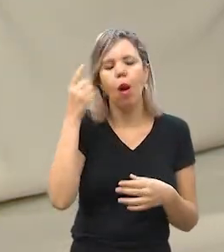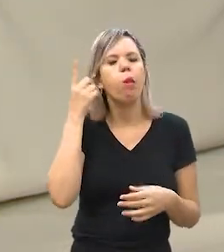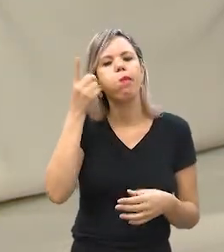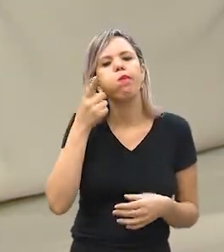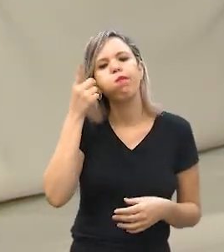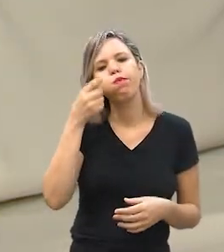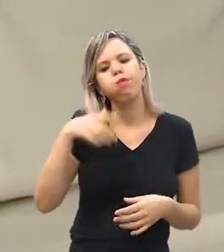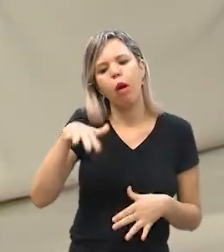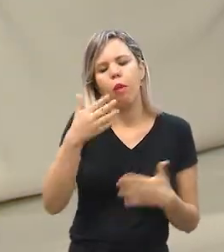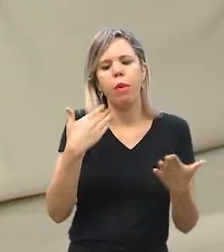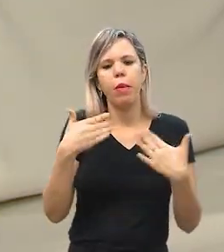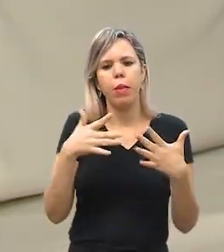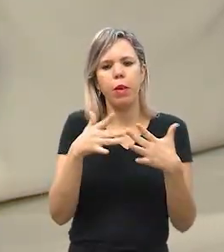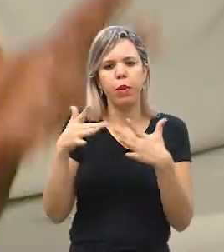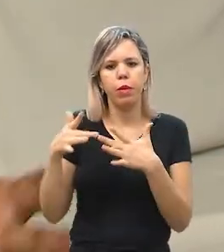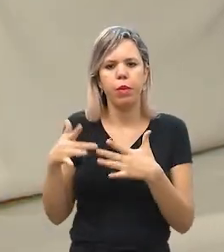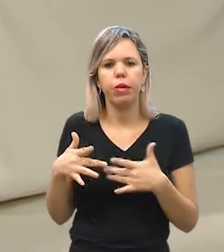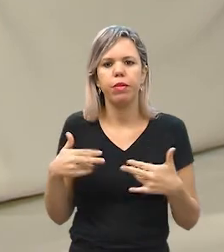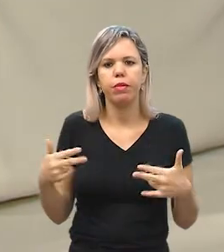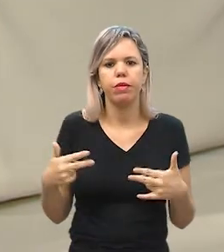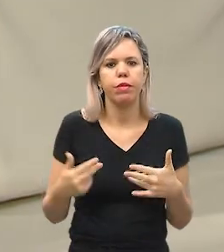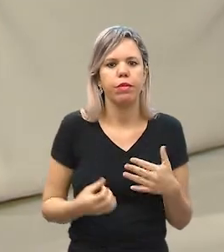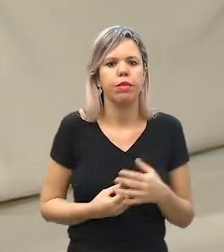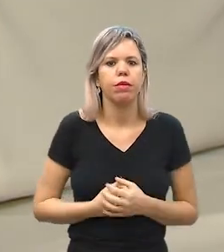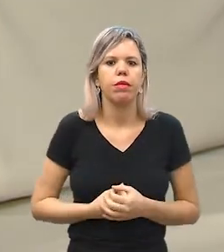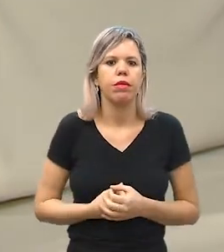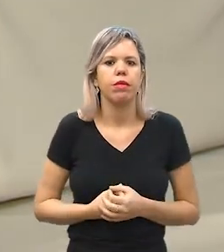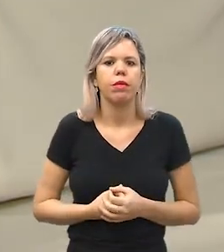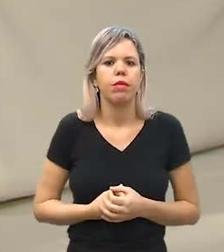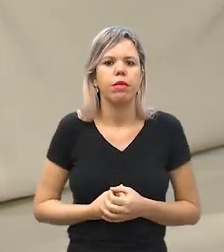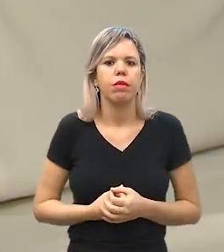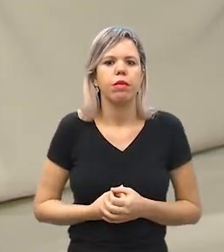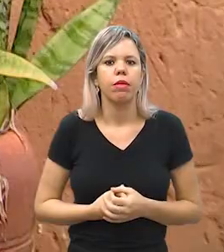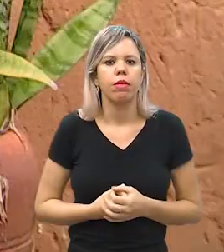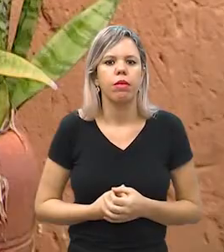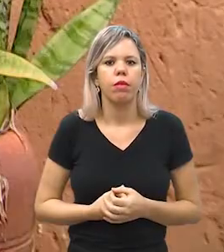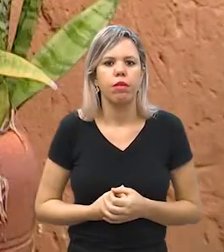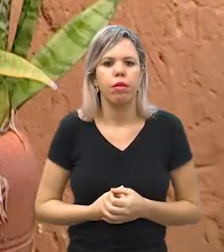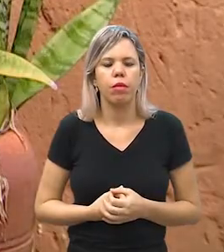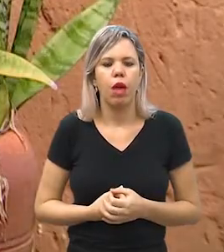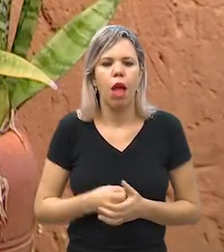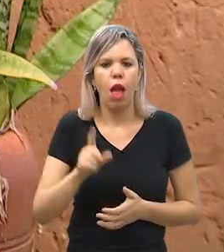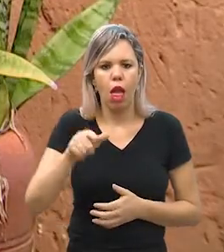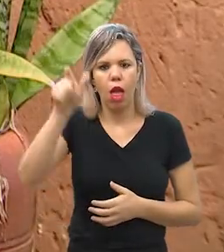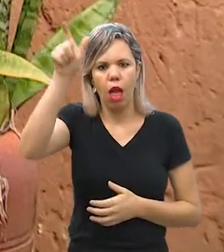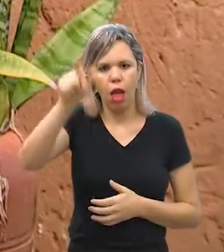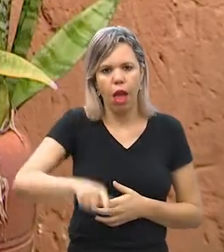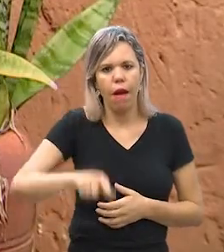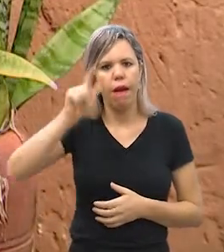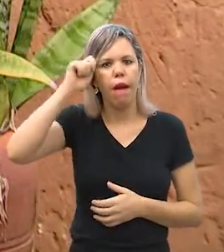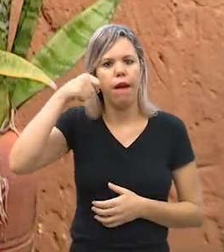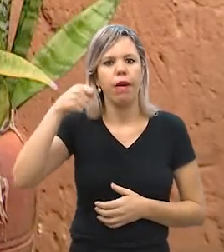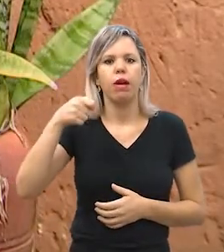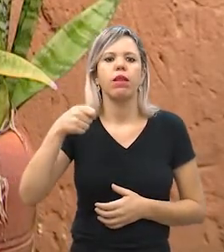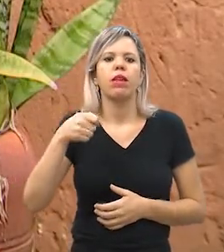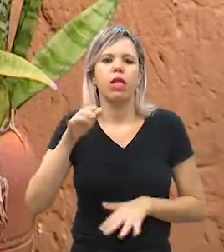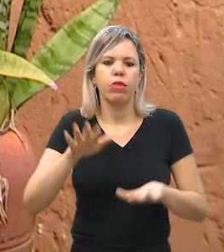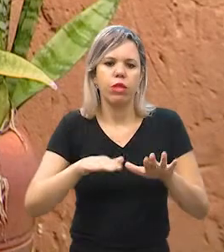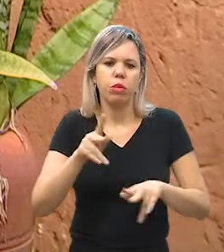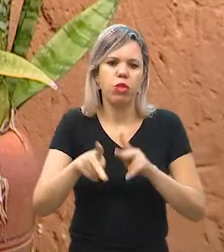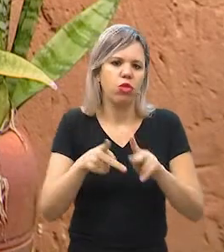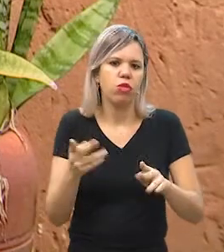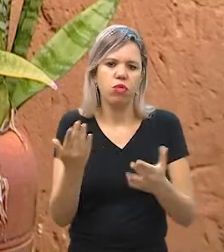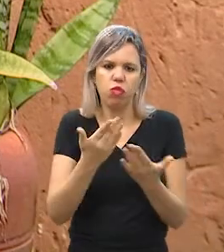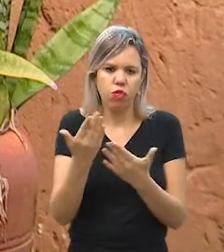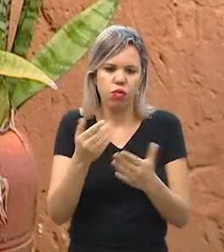deputado, não foi uma coisa não nasceu do nada, nasceu de uma luta. Ela é uma das figuras negras que são invisibilizadas, né,